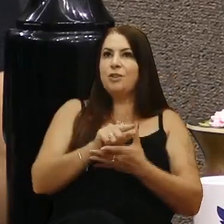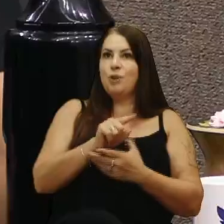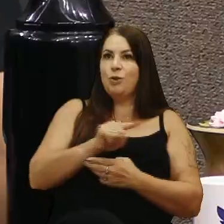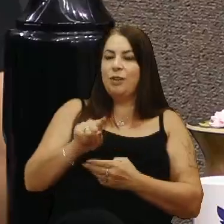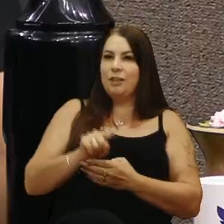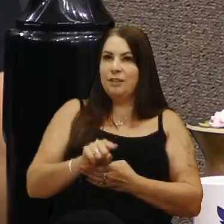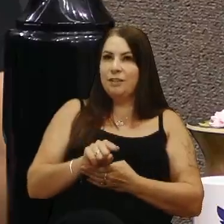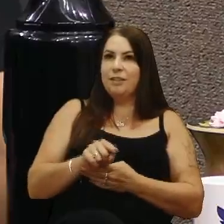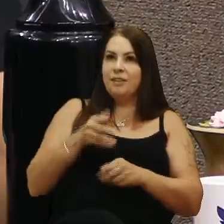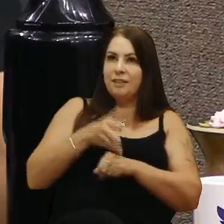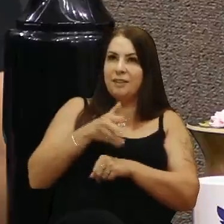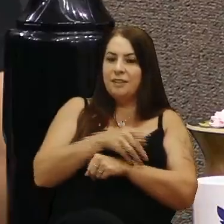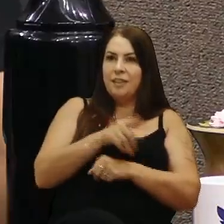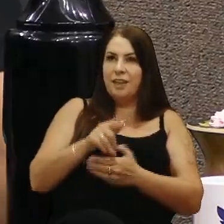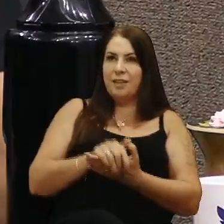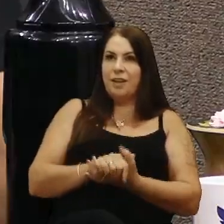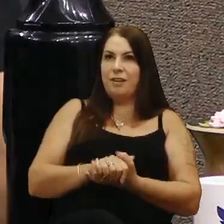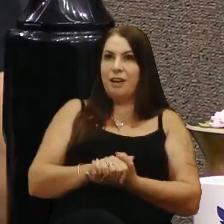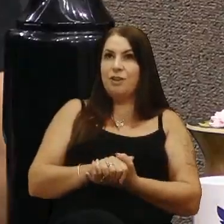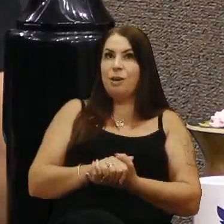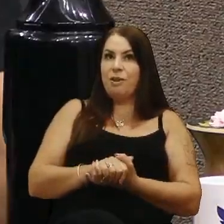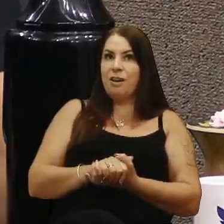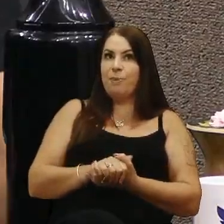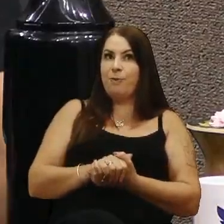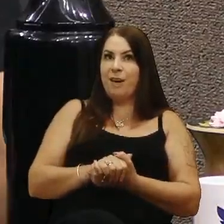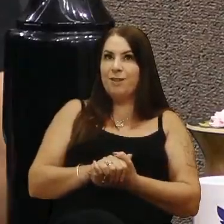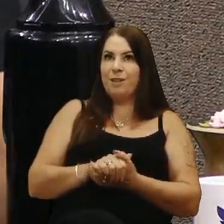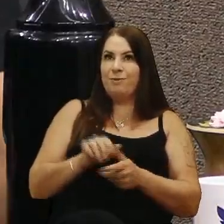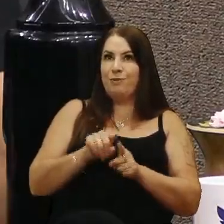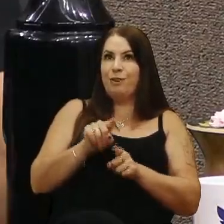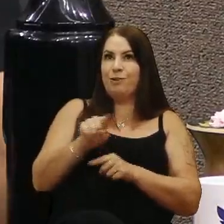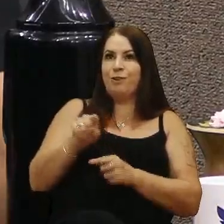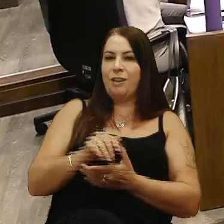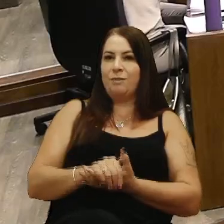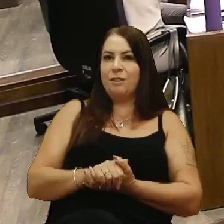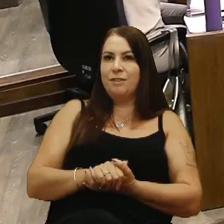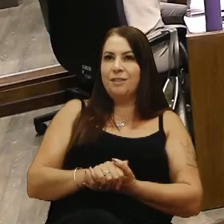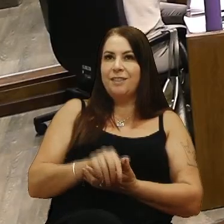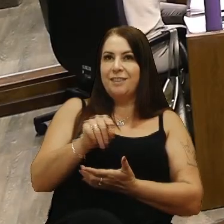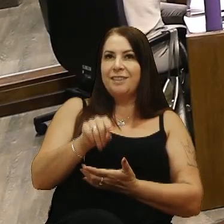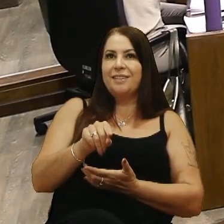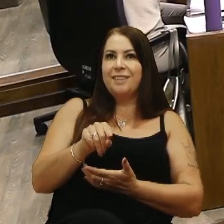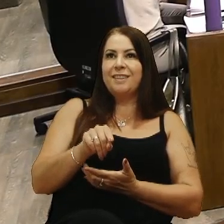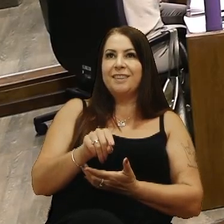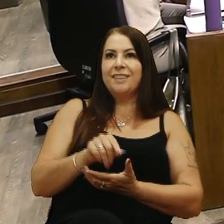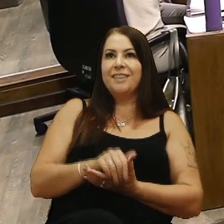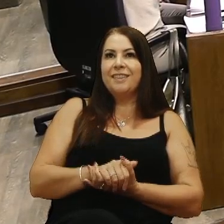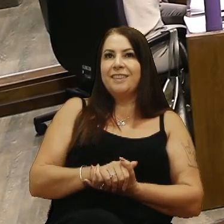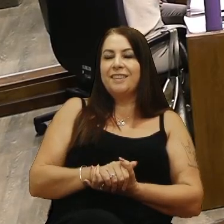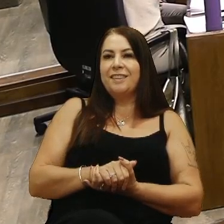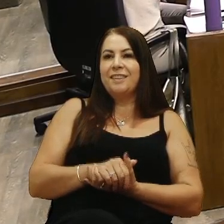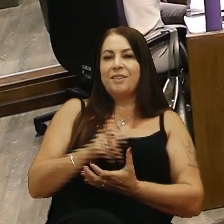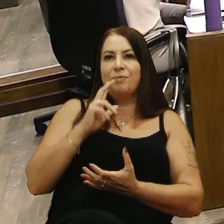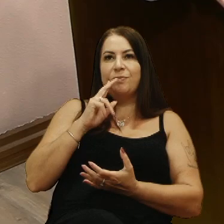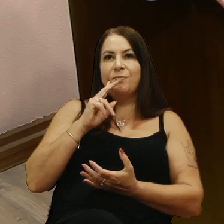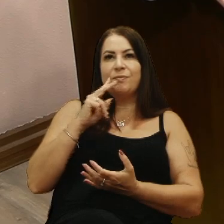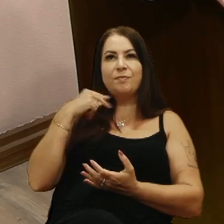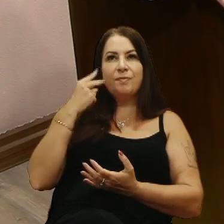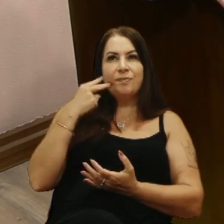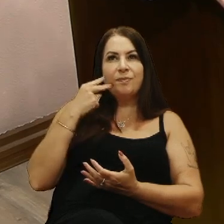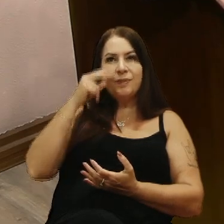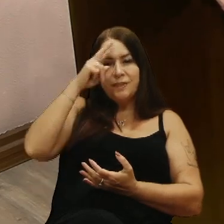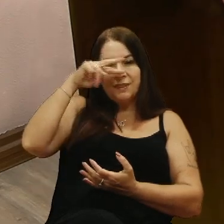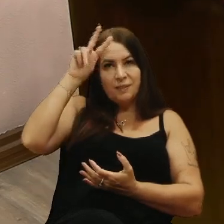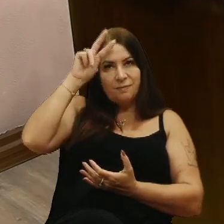parte e agradecer por estar incluída nesse requerimento importante. Obrigado, vereadora. Por gentileza, nobre vereador